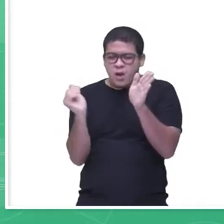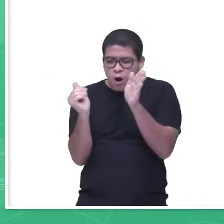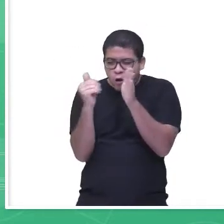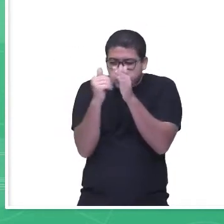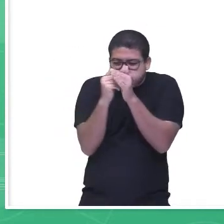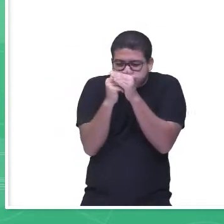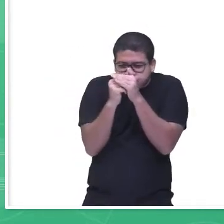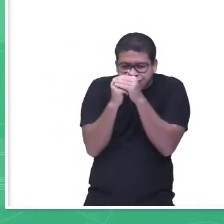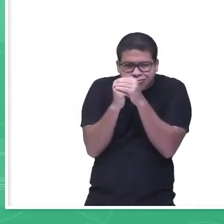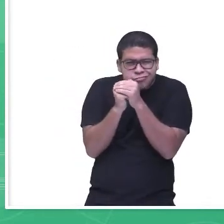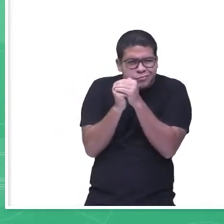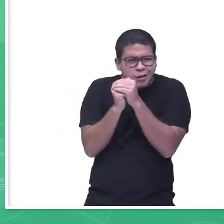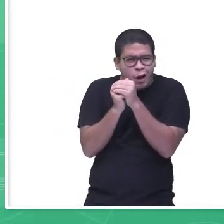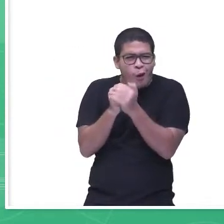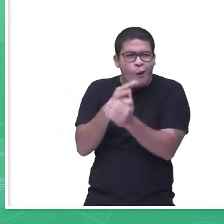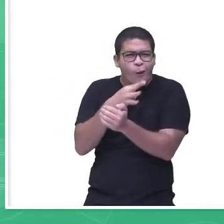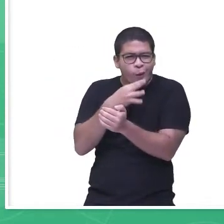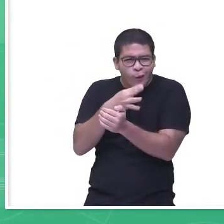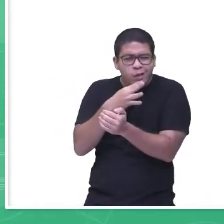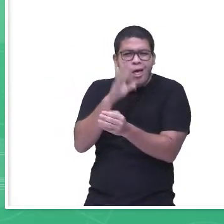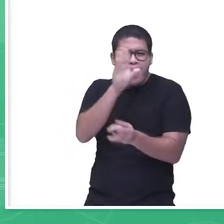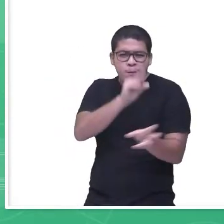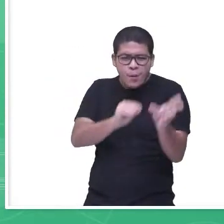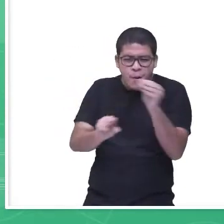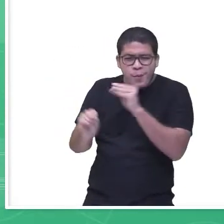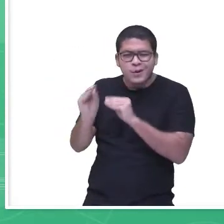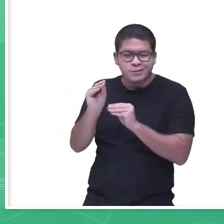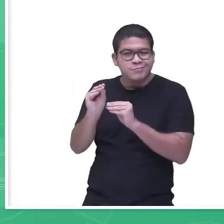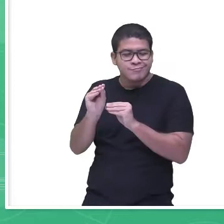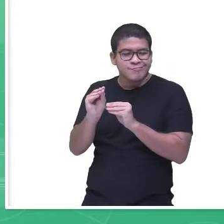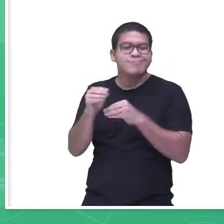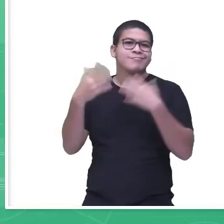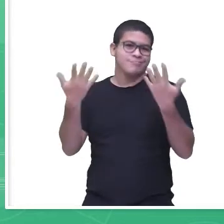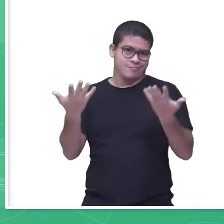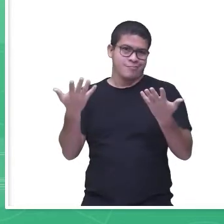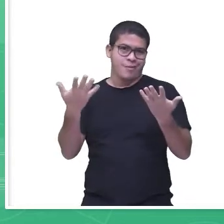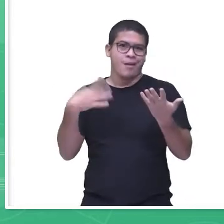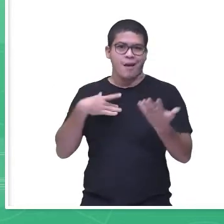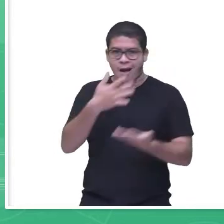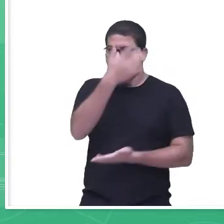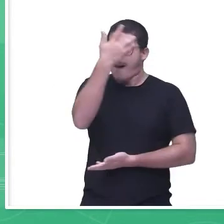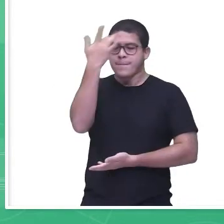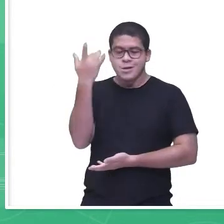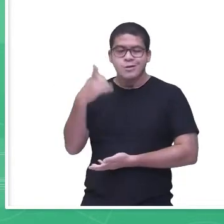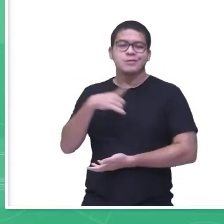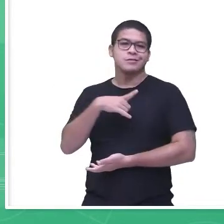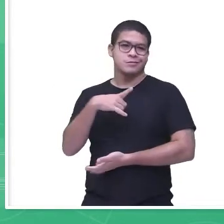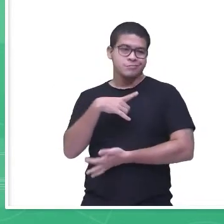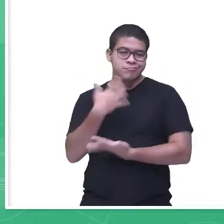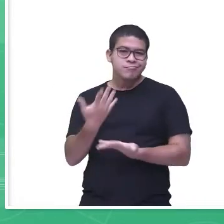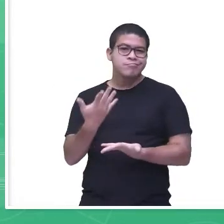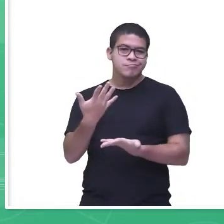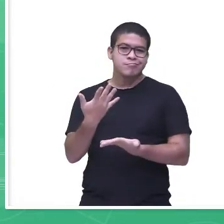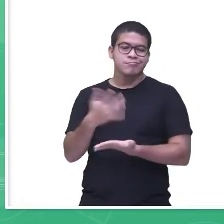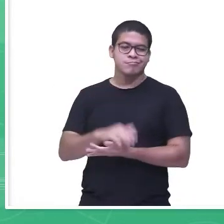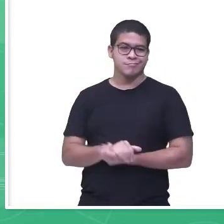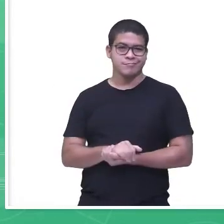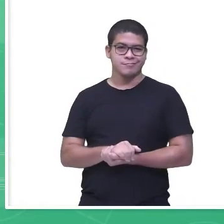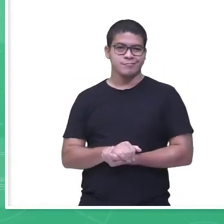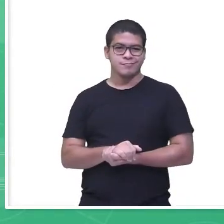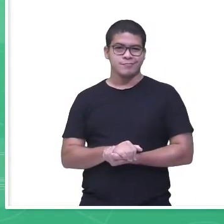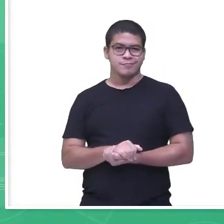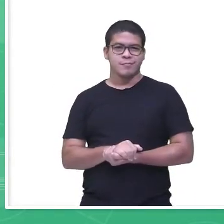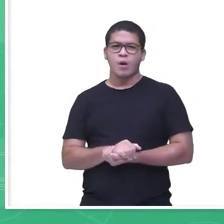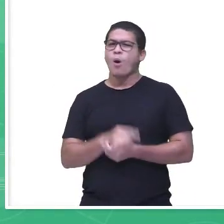tem a capacidade de falar, de argumentar. Então era essa a ideia. Por quê? Porque para os sofistas o que era importante? Vamos ver